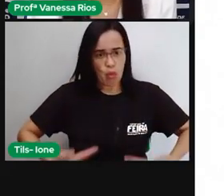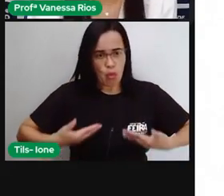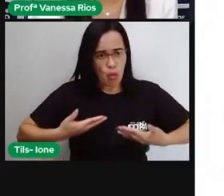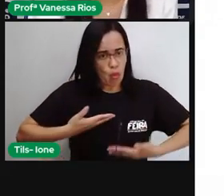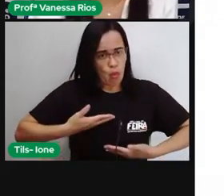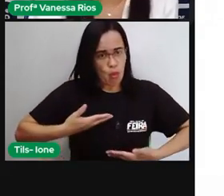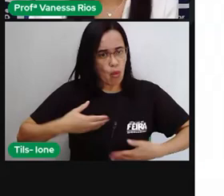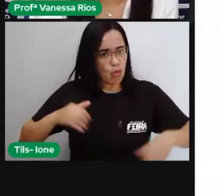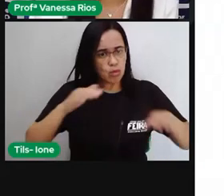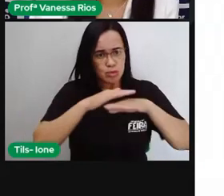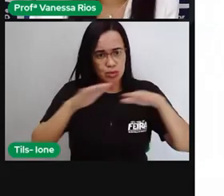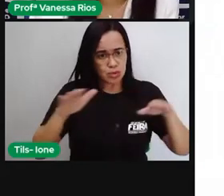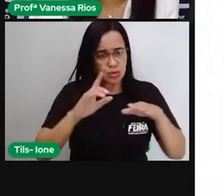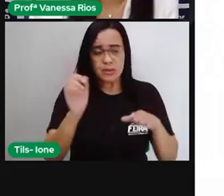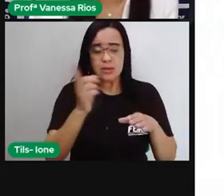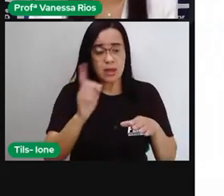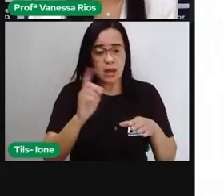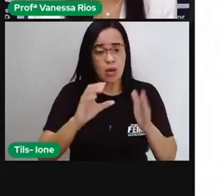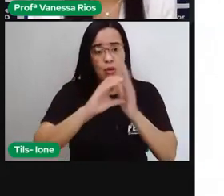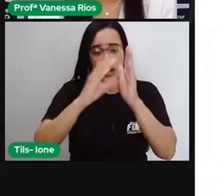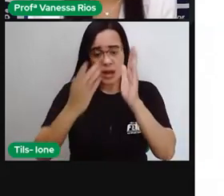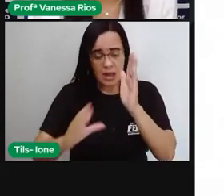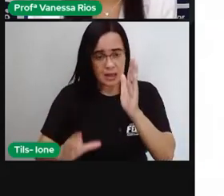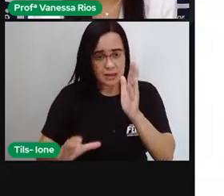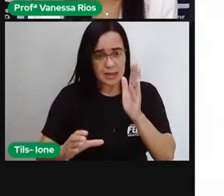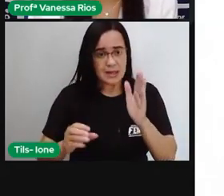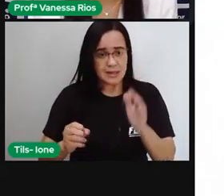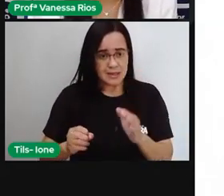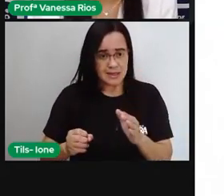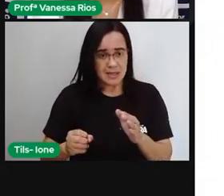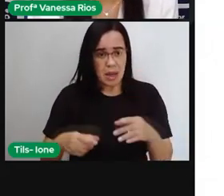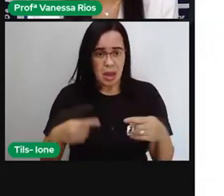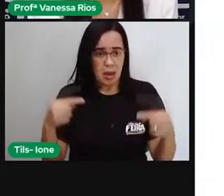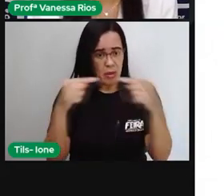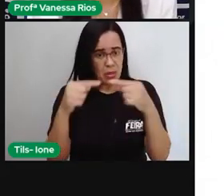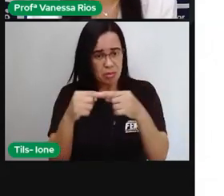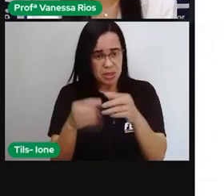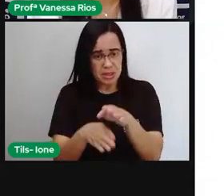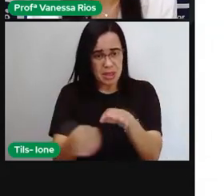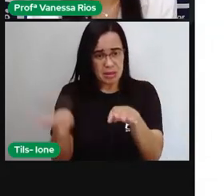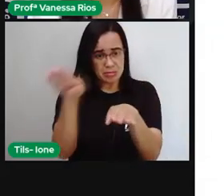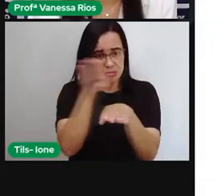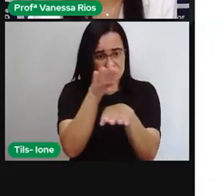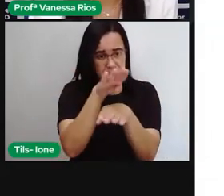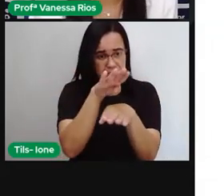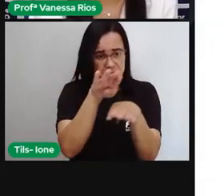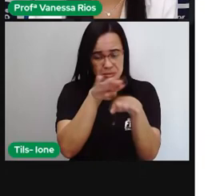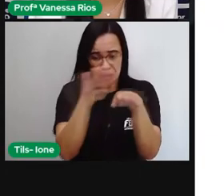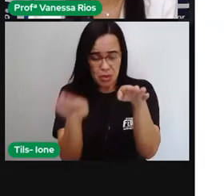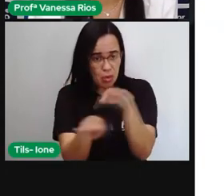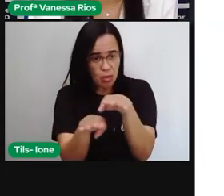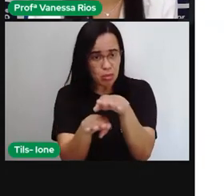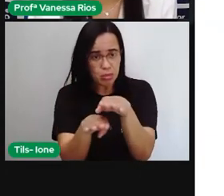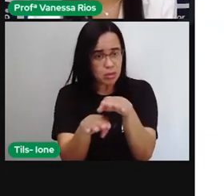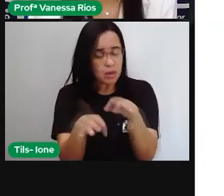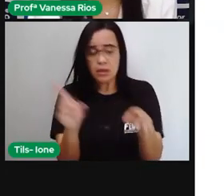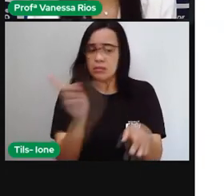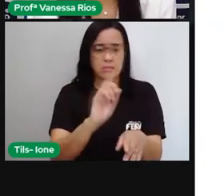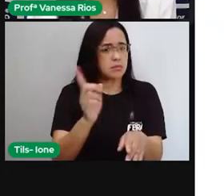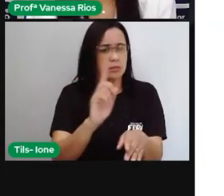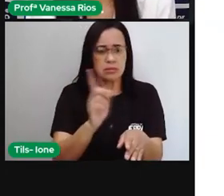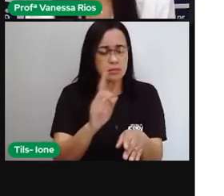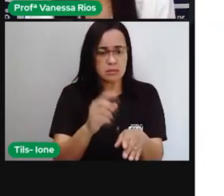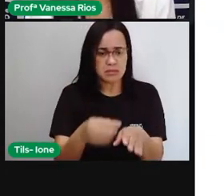seja superior ou inferior à outra. Não existe essa definição de, nem de superioridade, nem